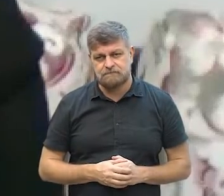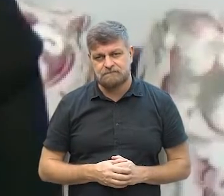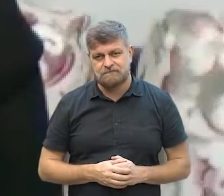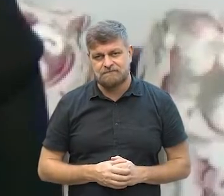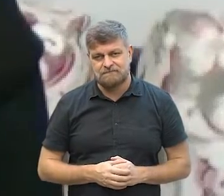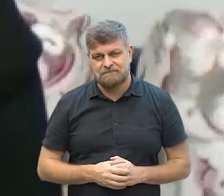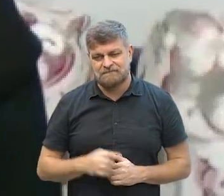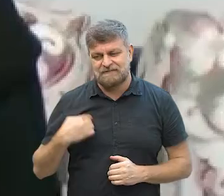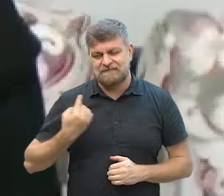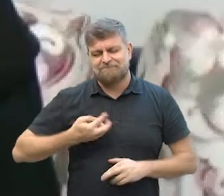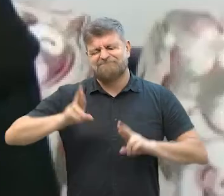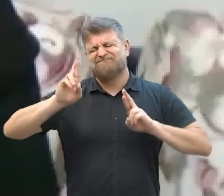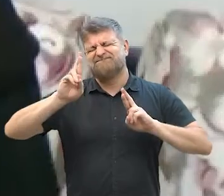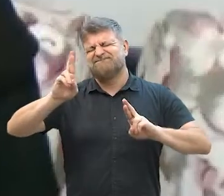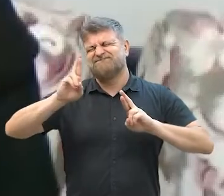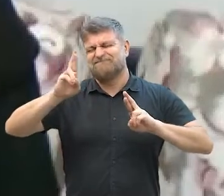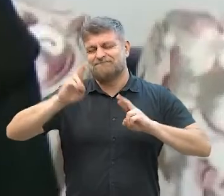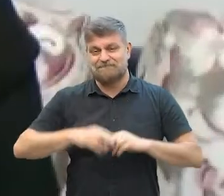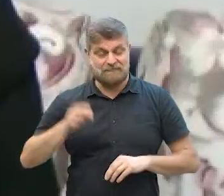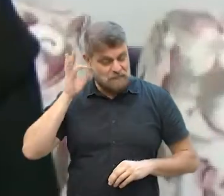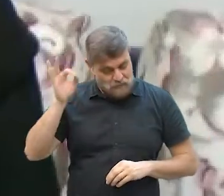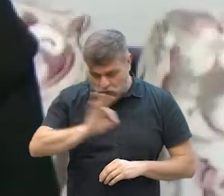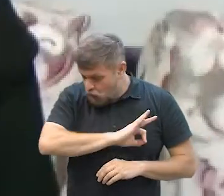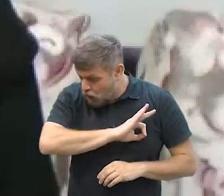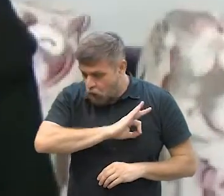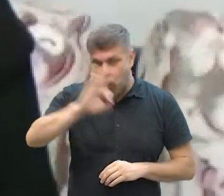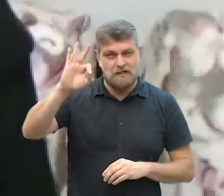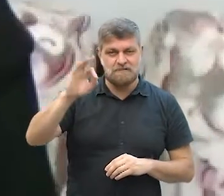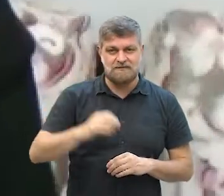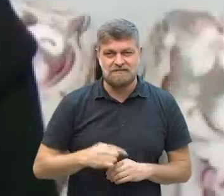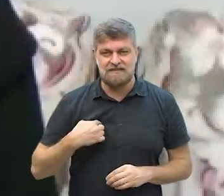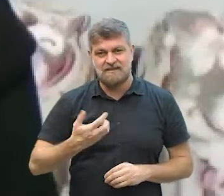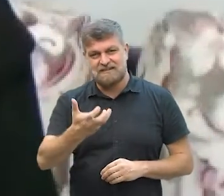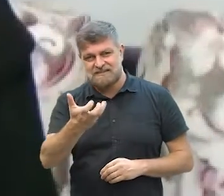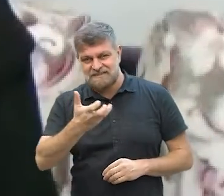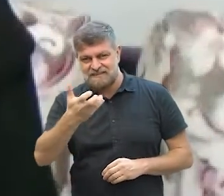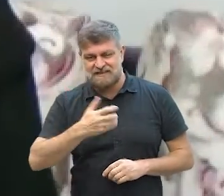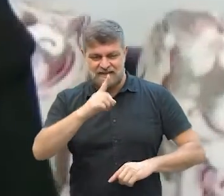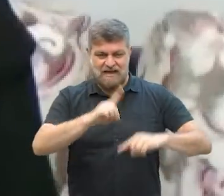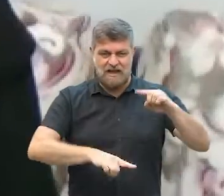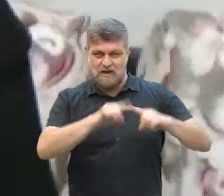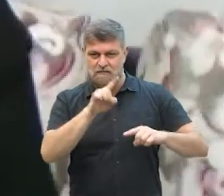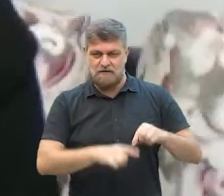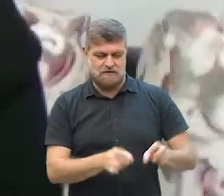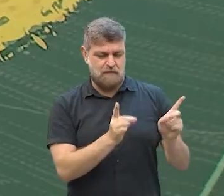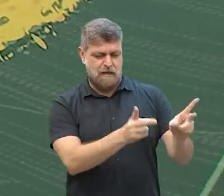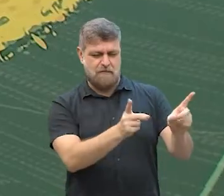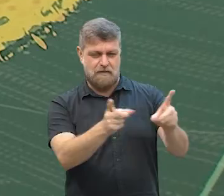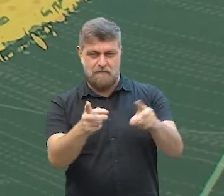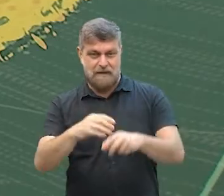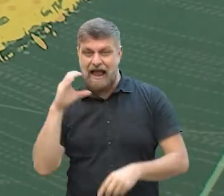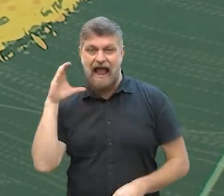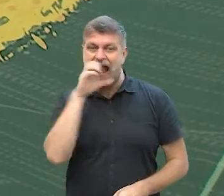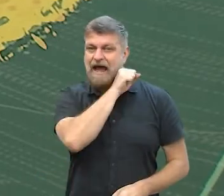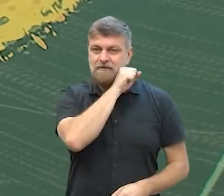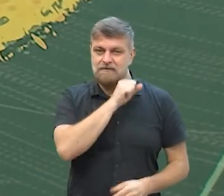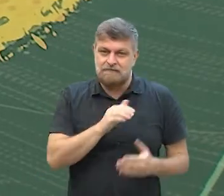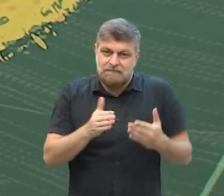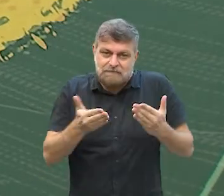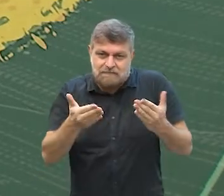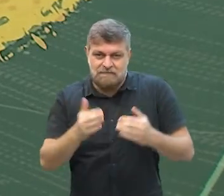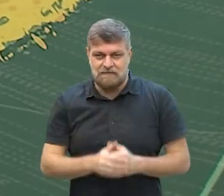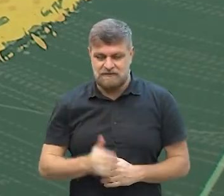As nossas expectativas são as mais otimistas possíveis. Claro que a gente queria o nosso produto no mercado amanhã. Porém,